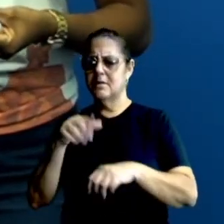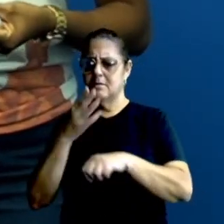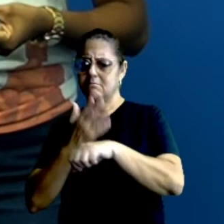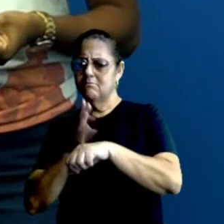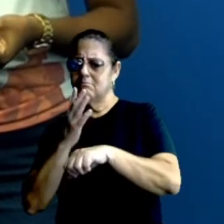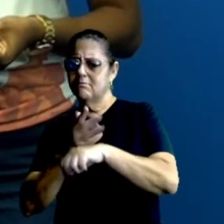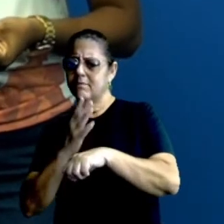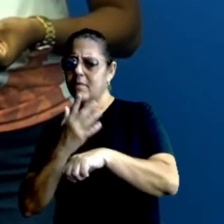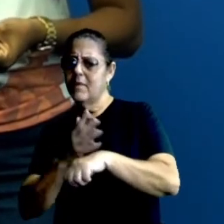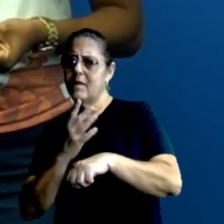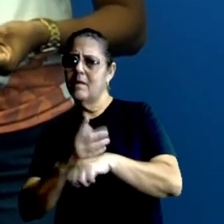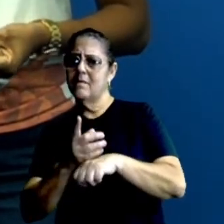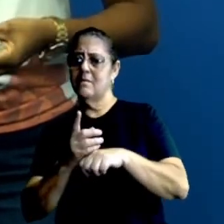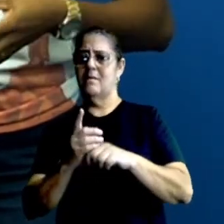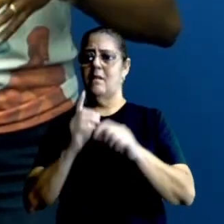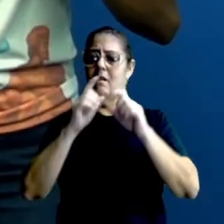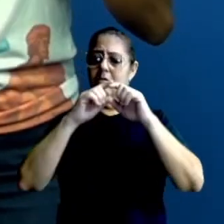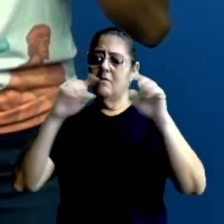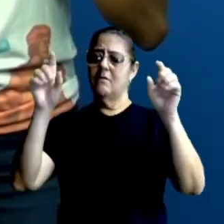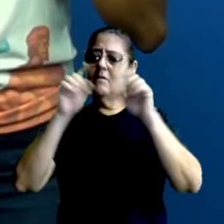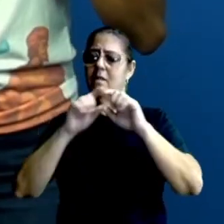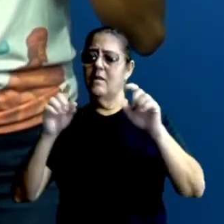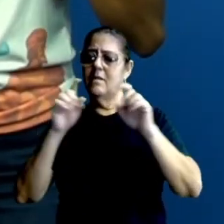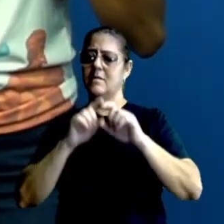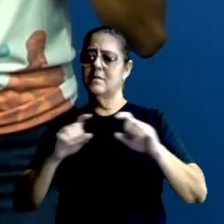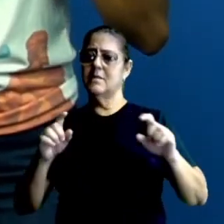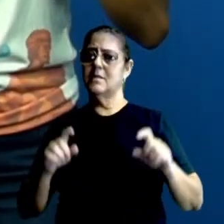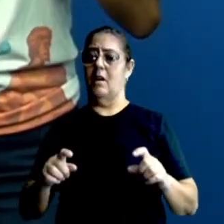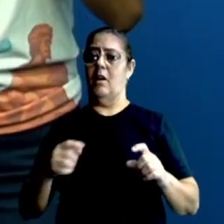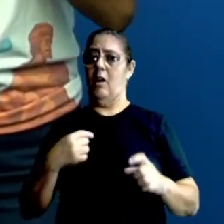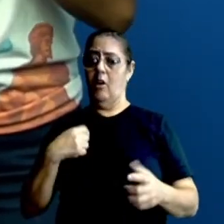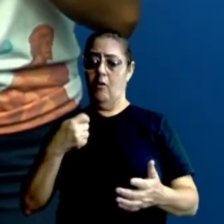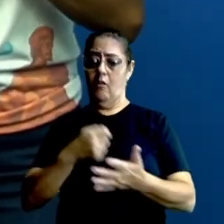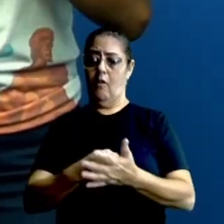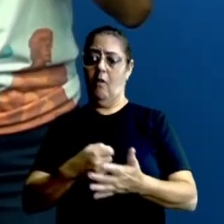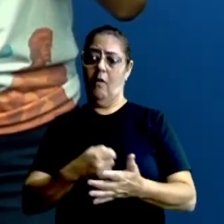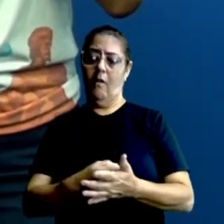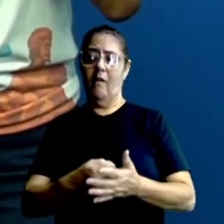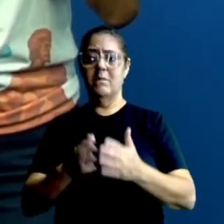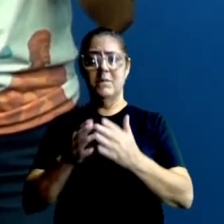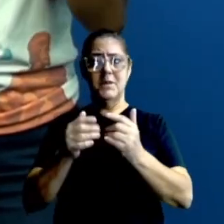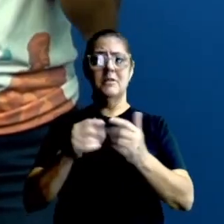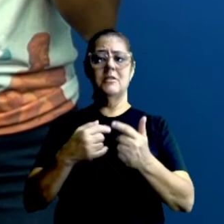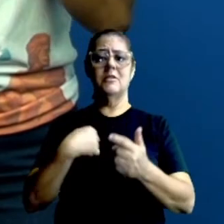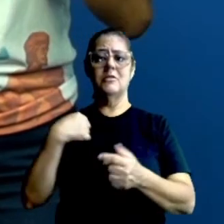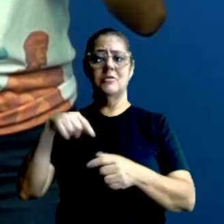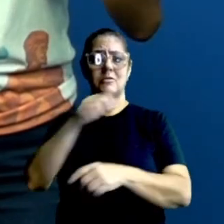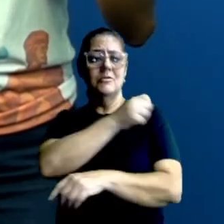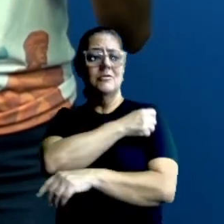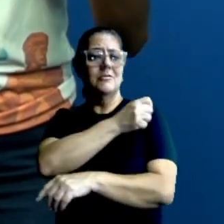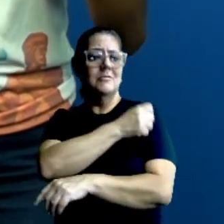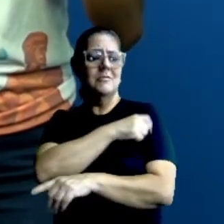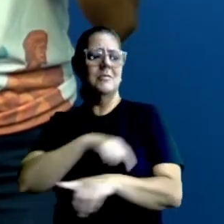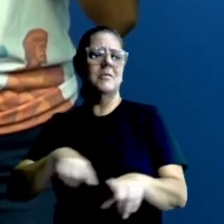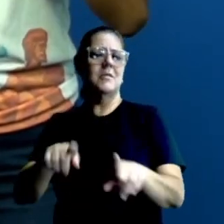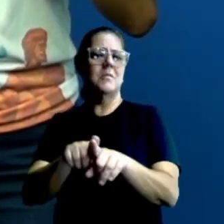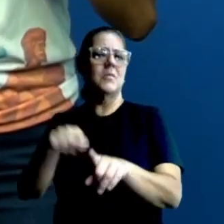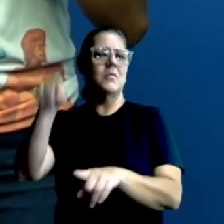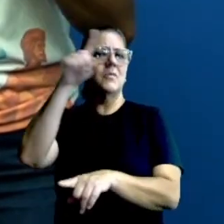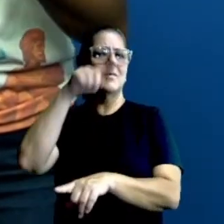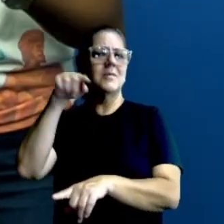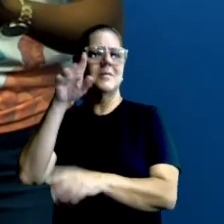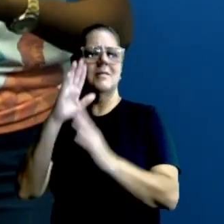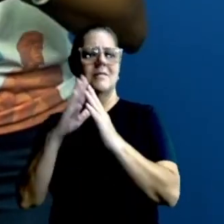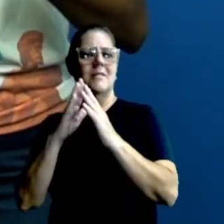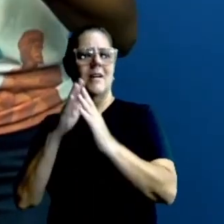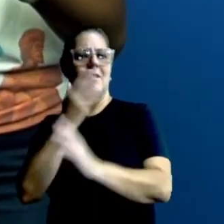essas frases em prática Então vou cobrar os meus alunos e vocês em casa também coloque em prática